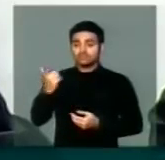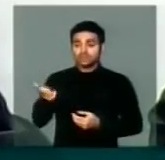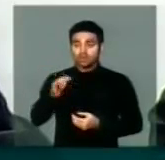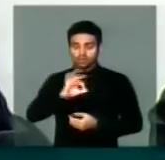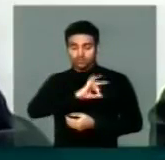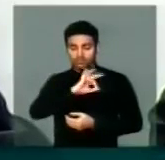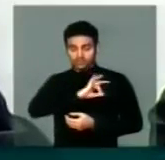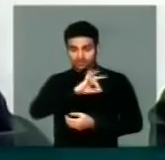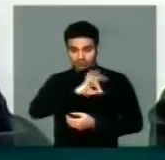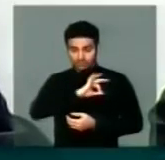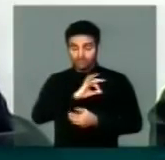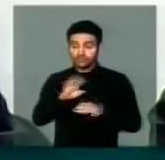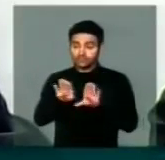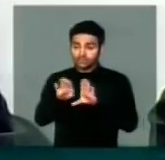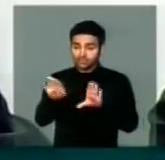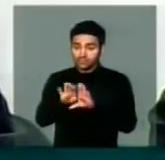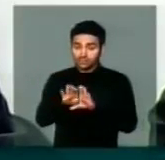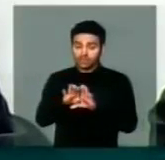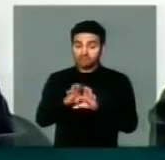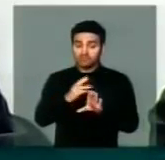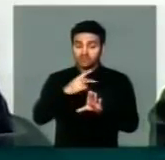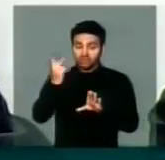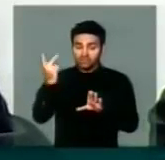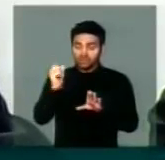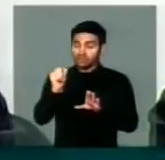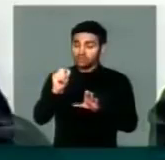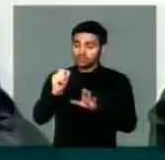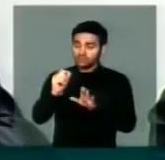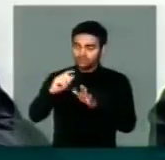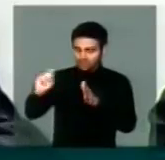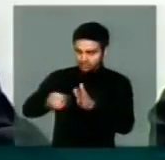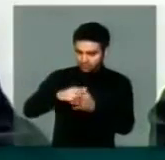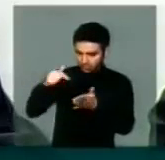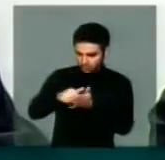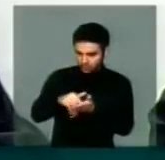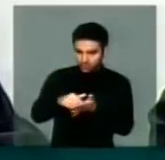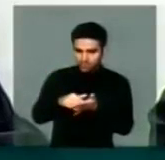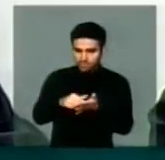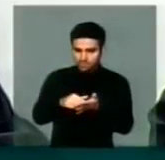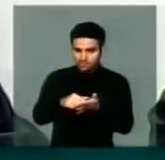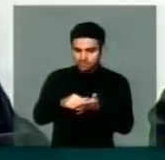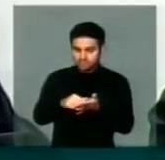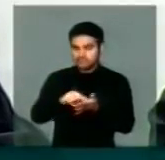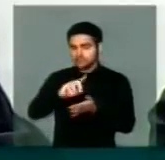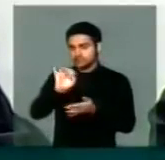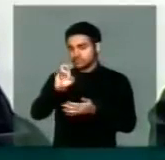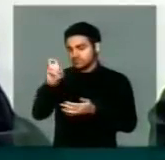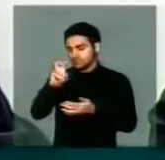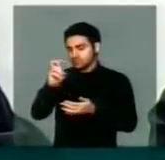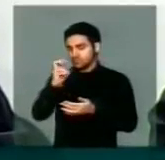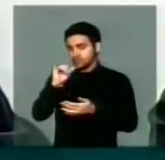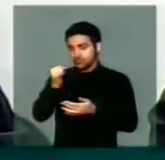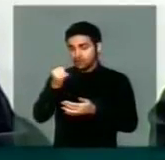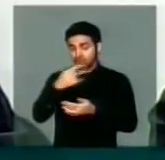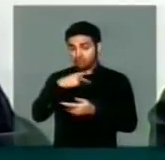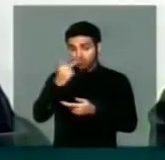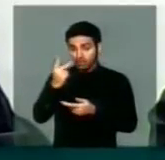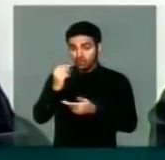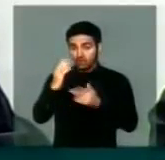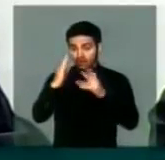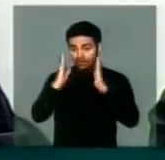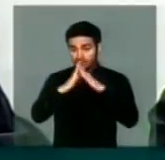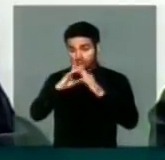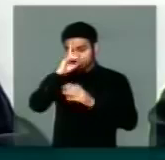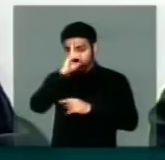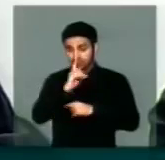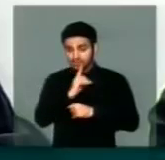policial retificou seu depoimento por meio de seus advogados. Retificou em 5 de janeiro de 2015 e afirmou que a Casa Amarela